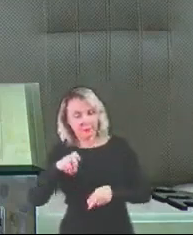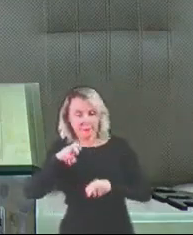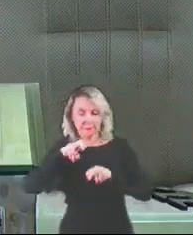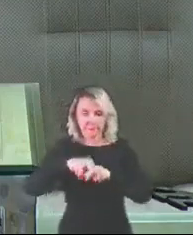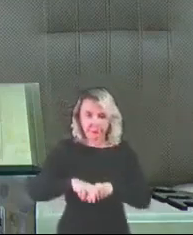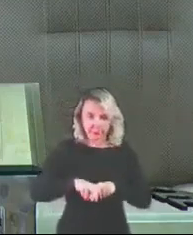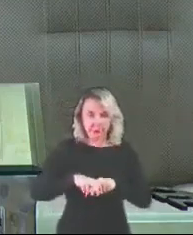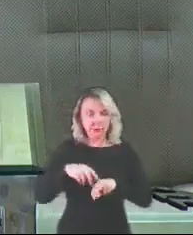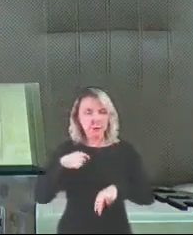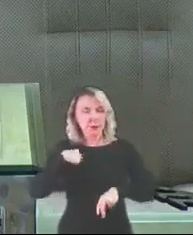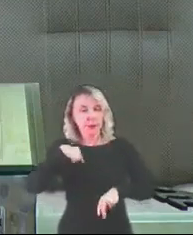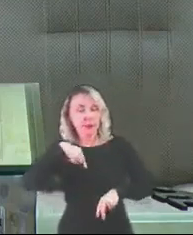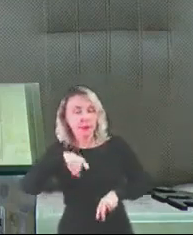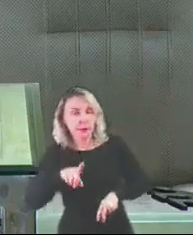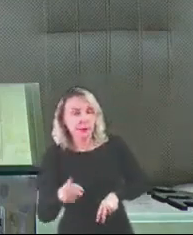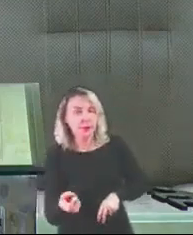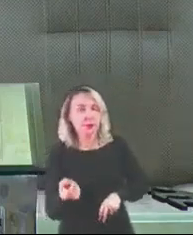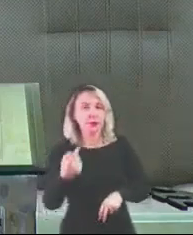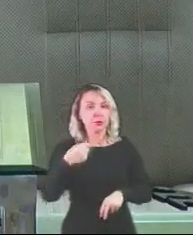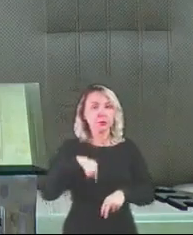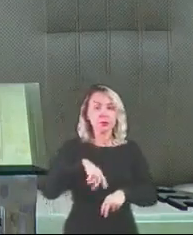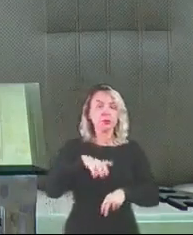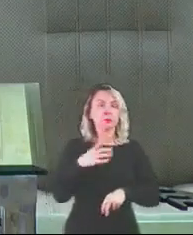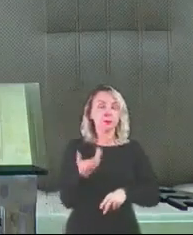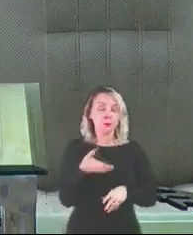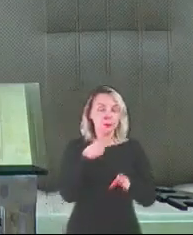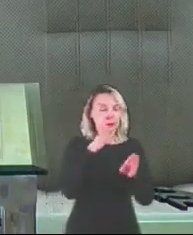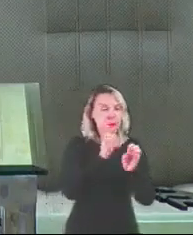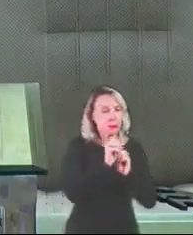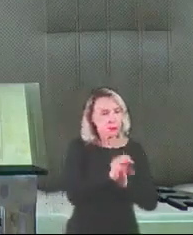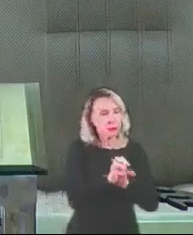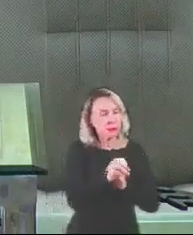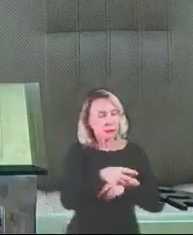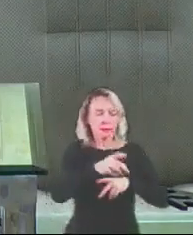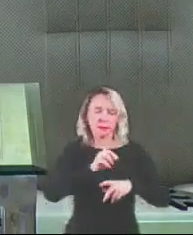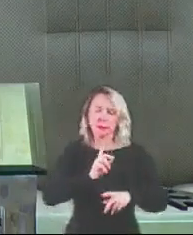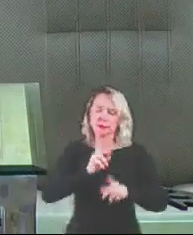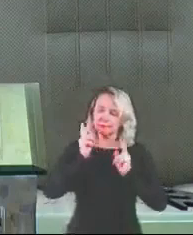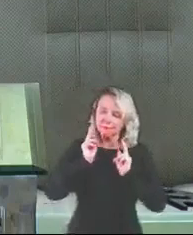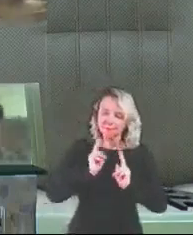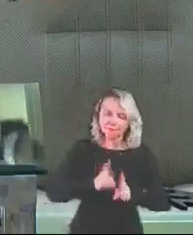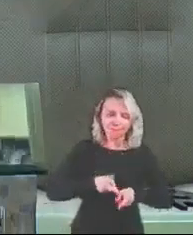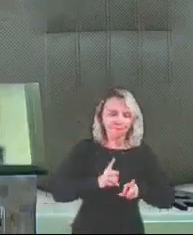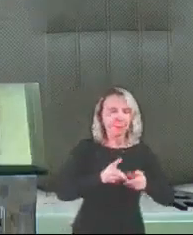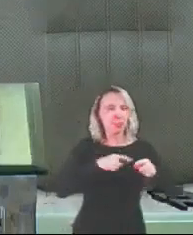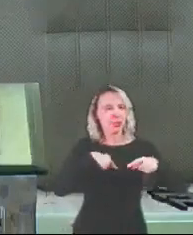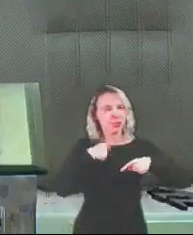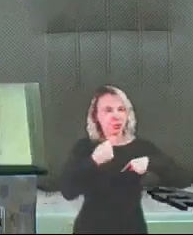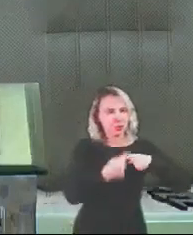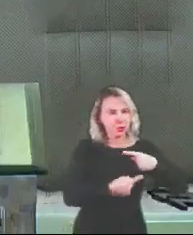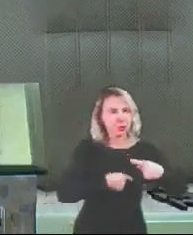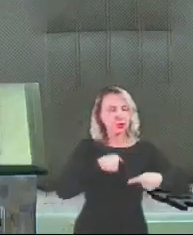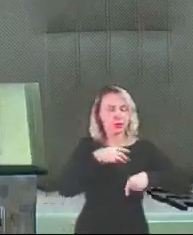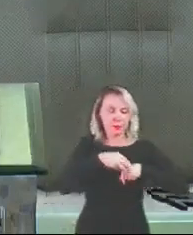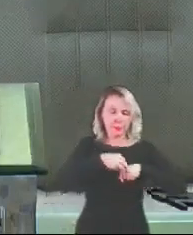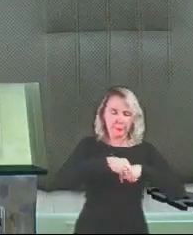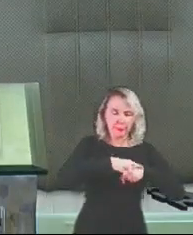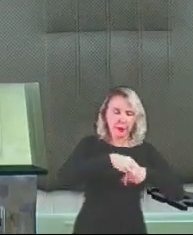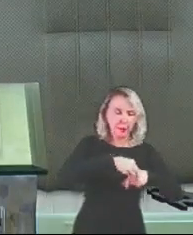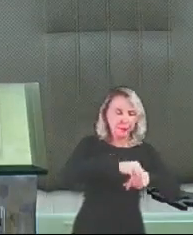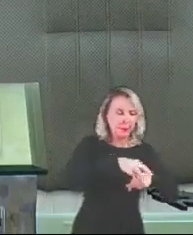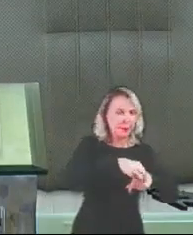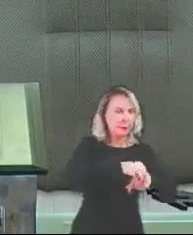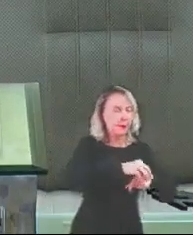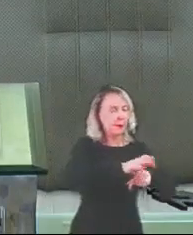vindo. Estas palavras serão perpétuas de geração a geração. Ensine as vossas gerações que